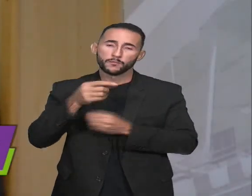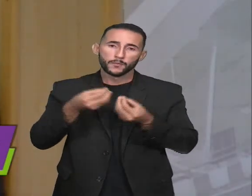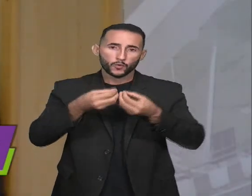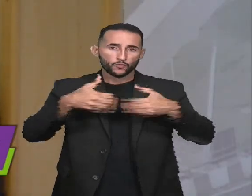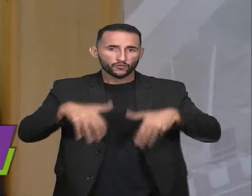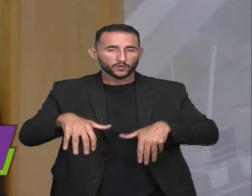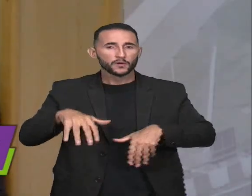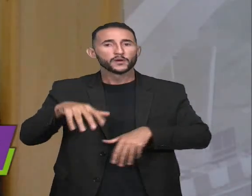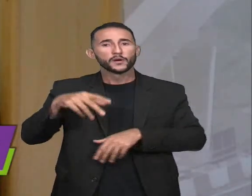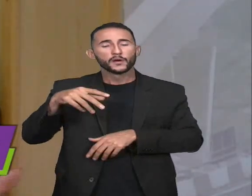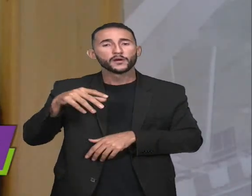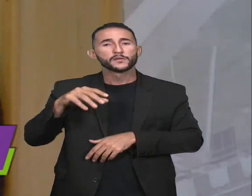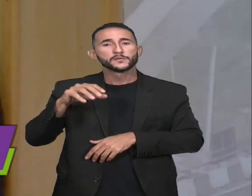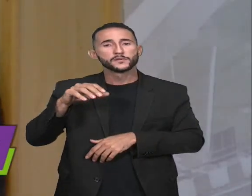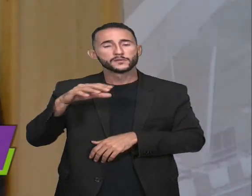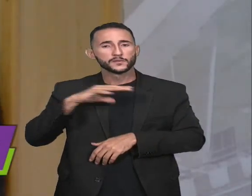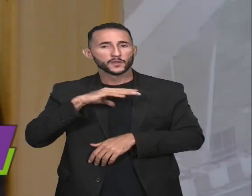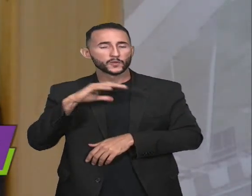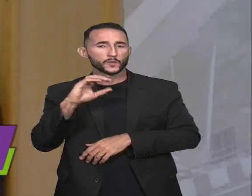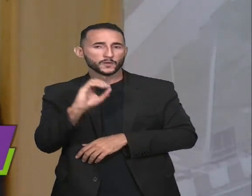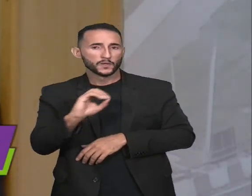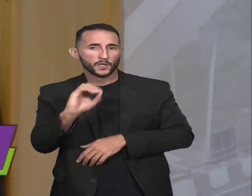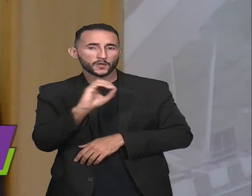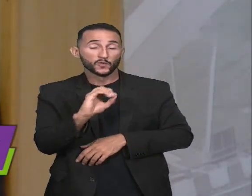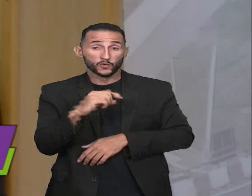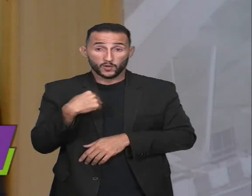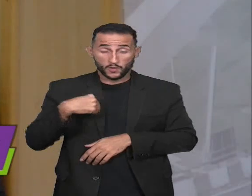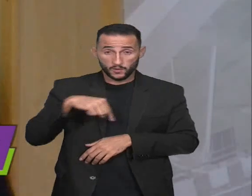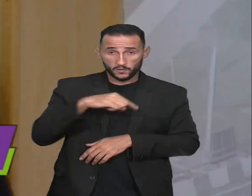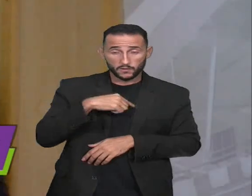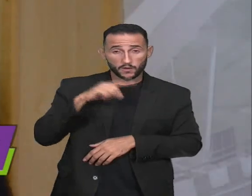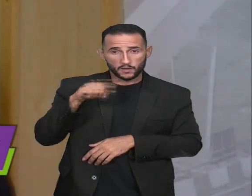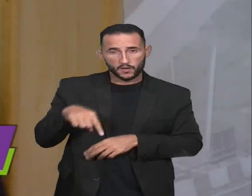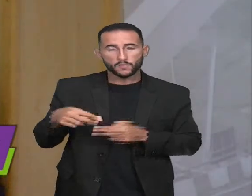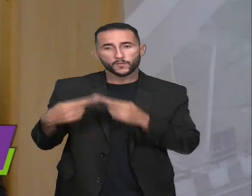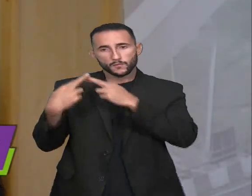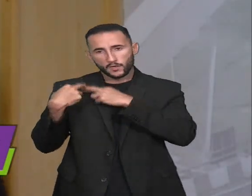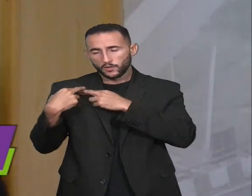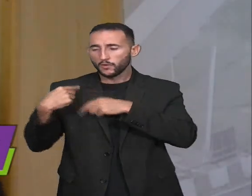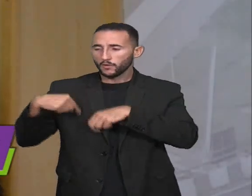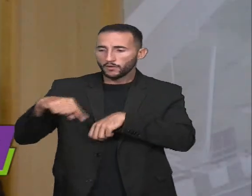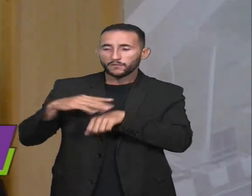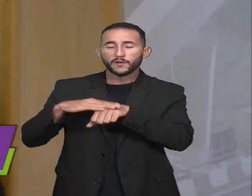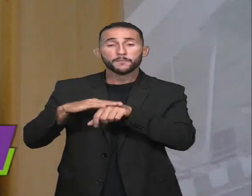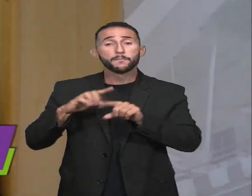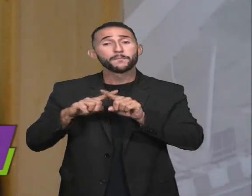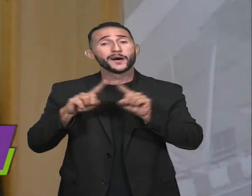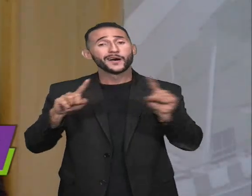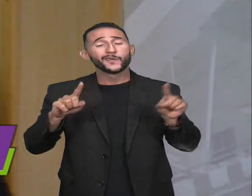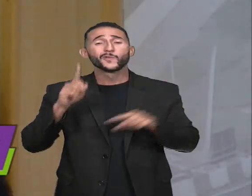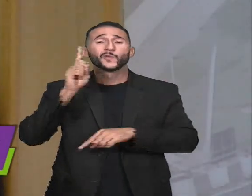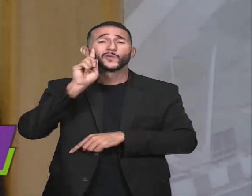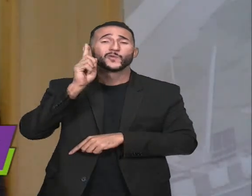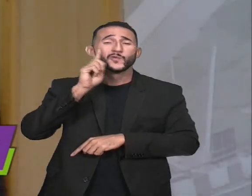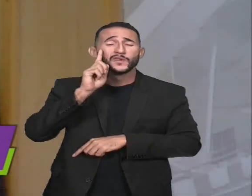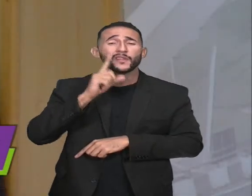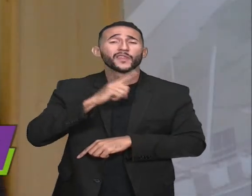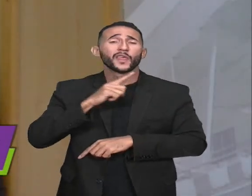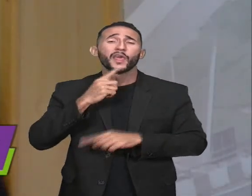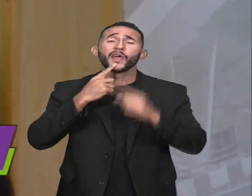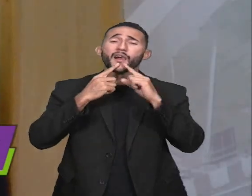município no que é de responsabilidade do nosso município porque todo dia é uma reclamação nova na saúde de